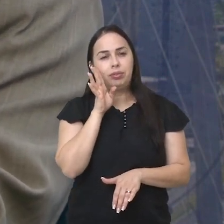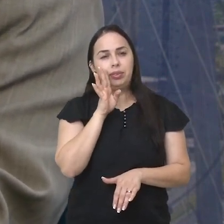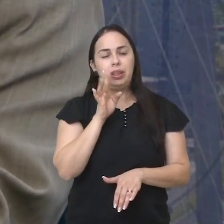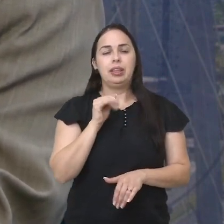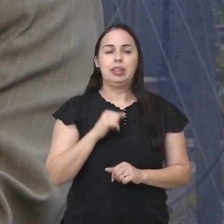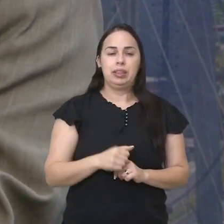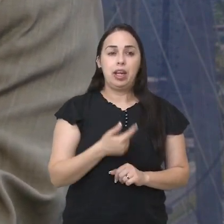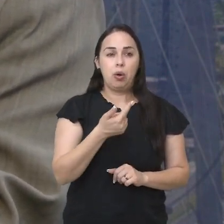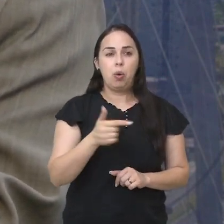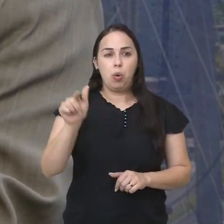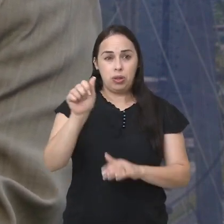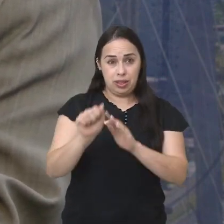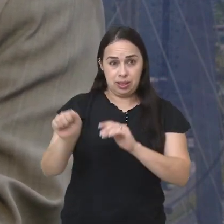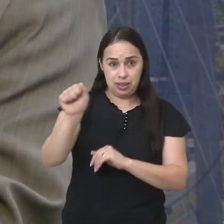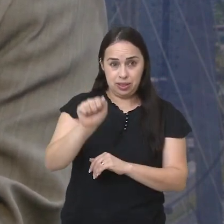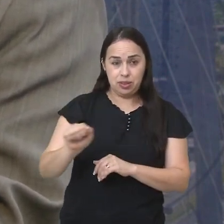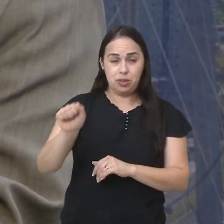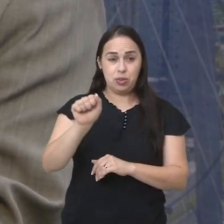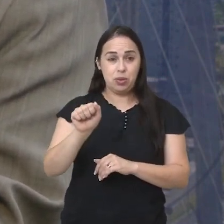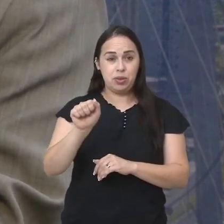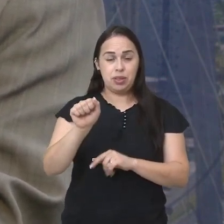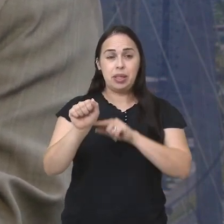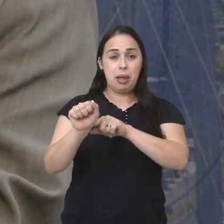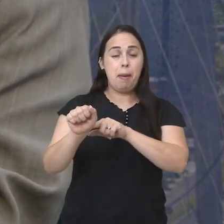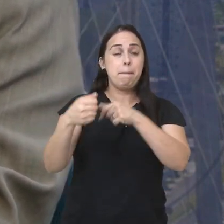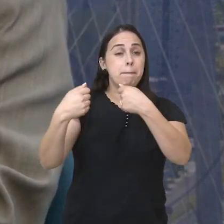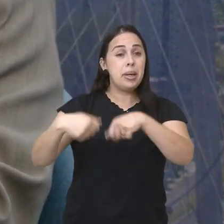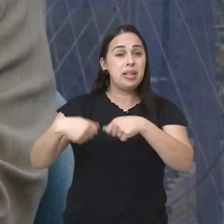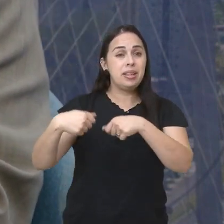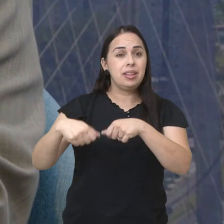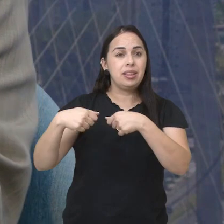algumas associações ou OCIPs, elas precisam de